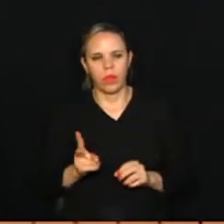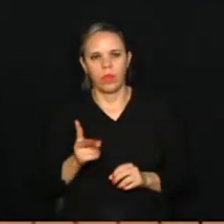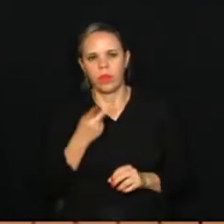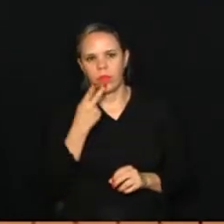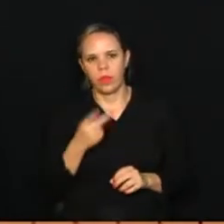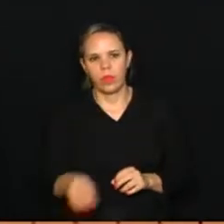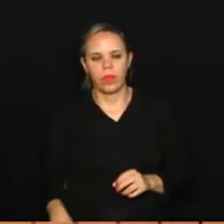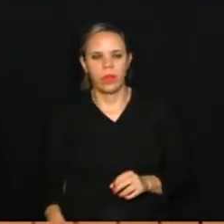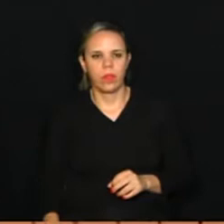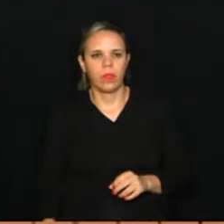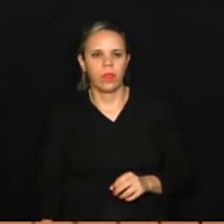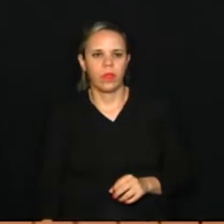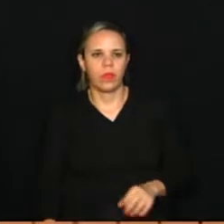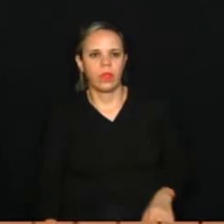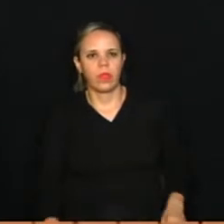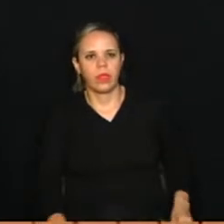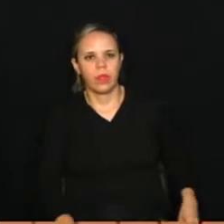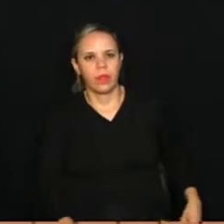no chat.